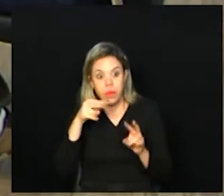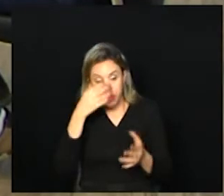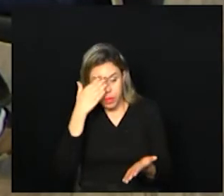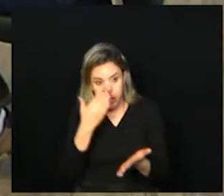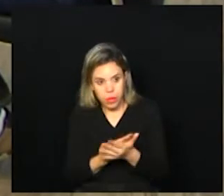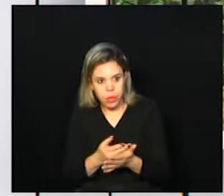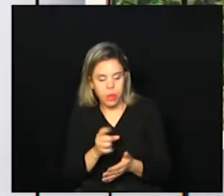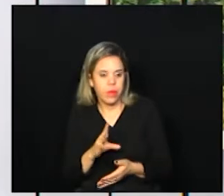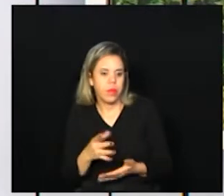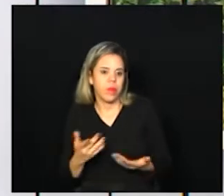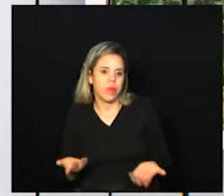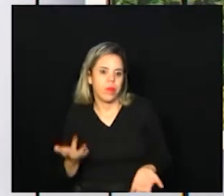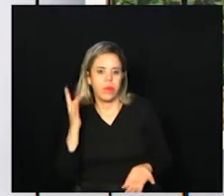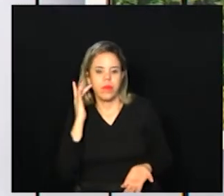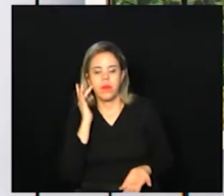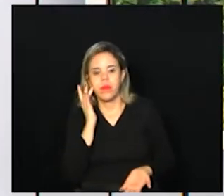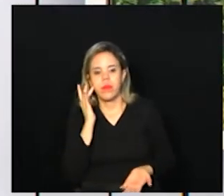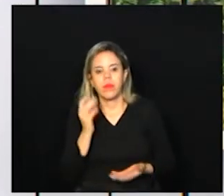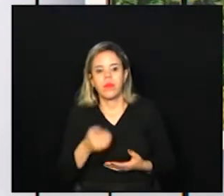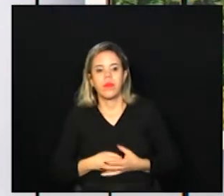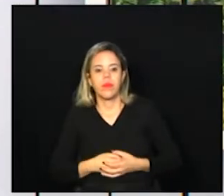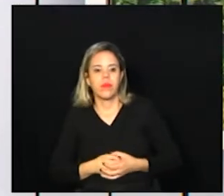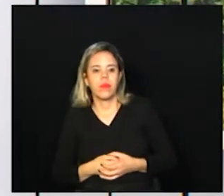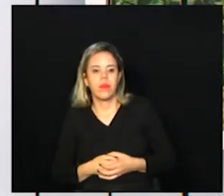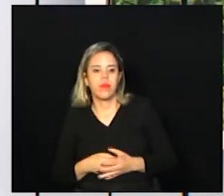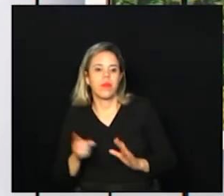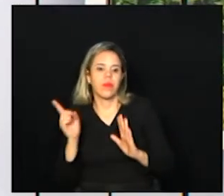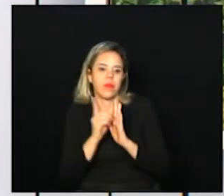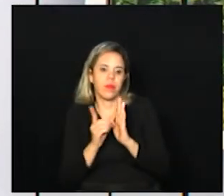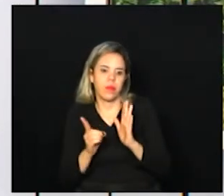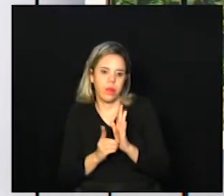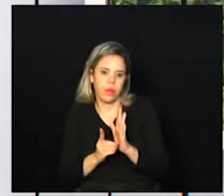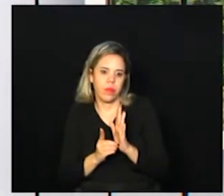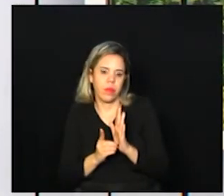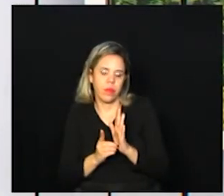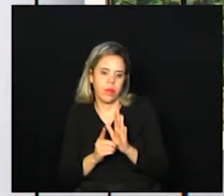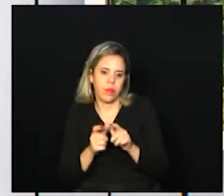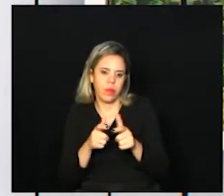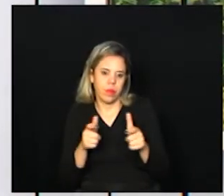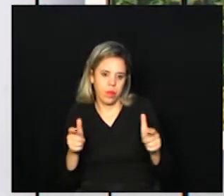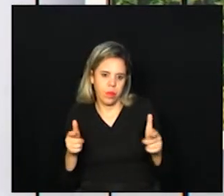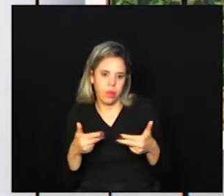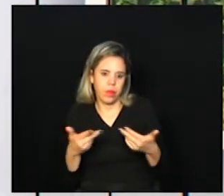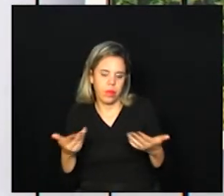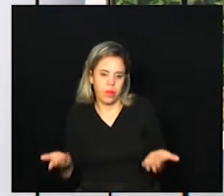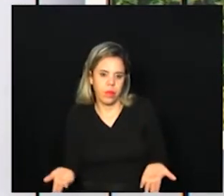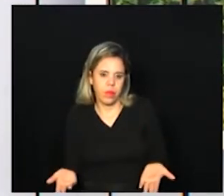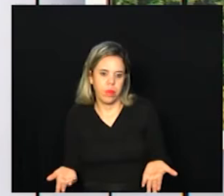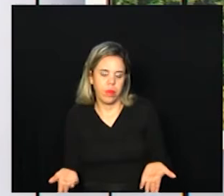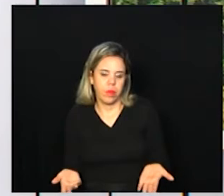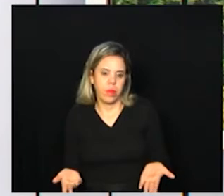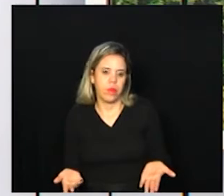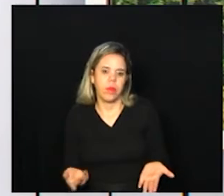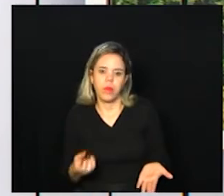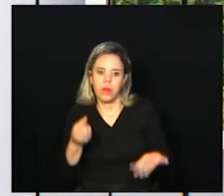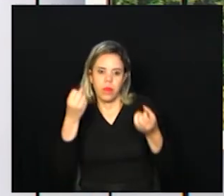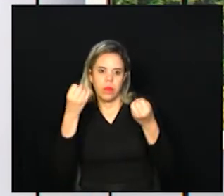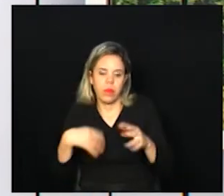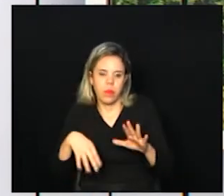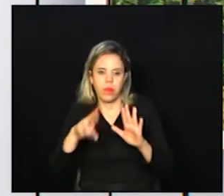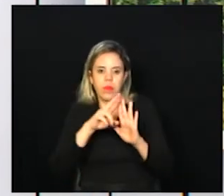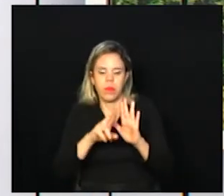entendeu? Eu acho, assim, o decreto, ele é muito abrangente, ele não especifica muitas